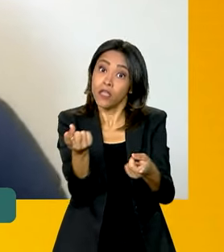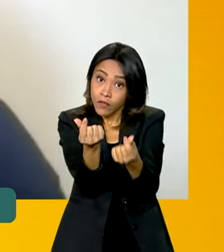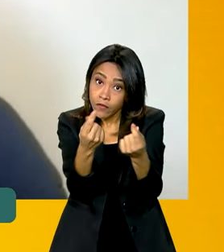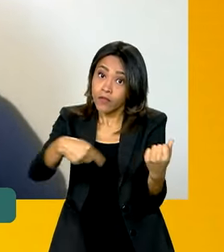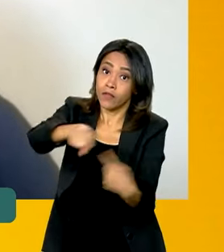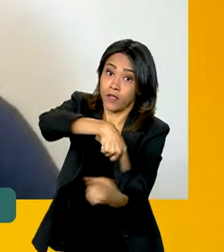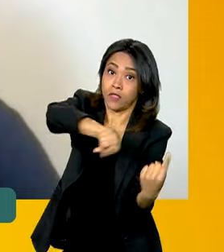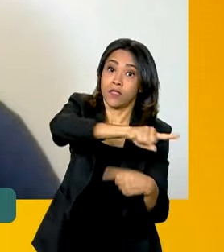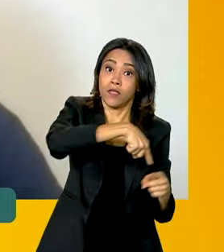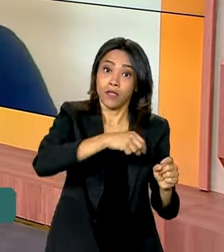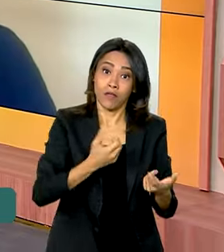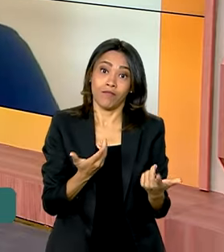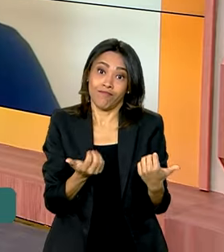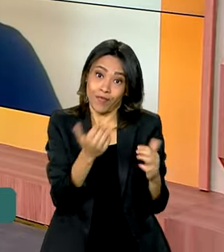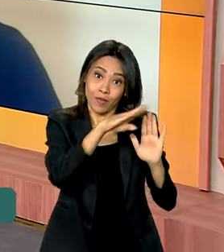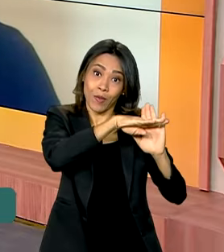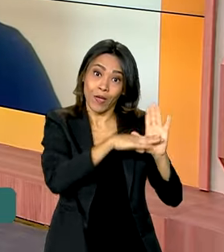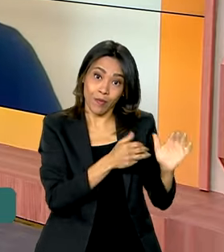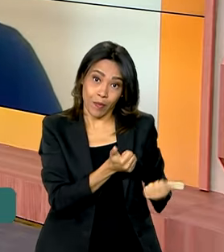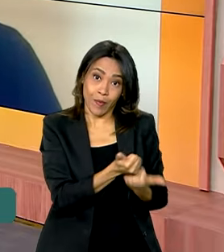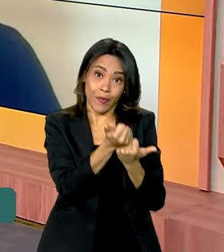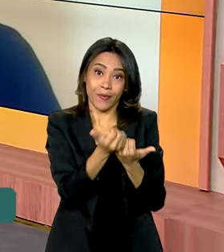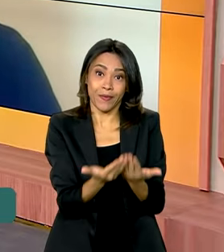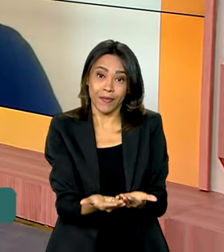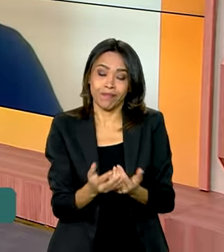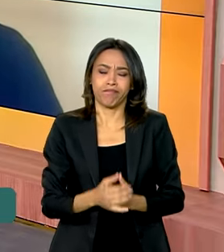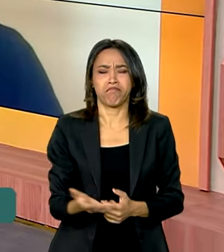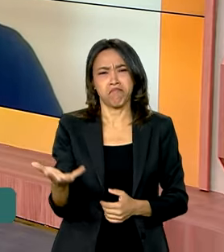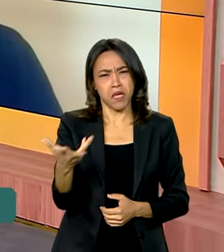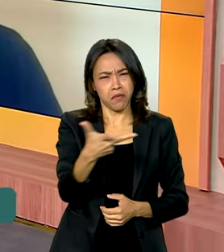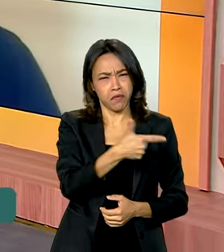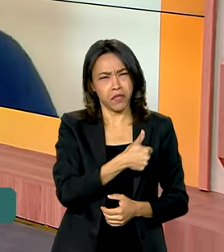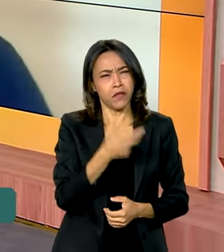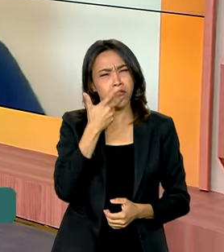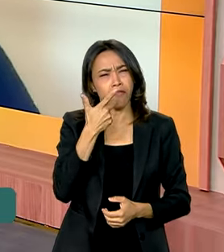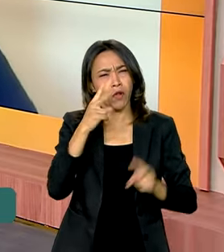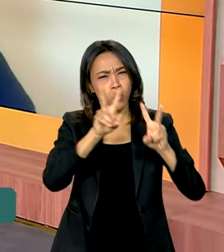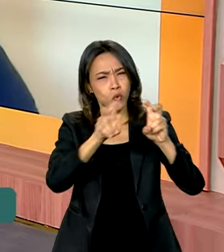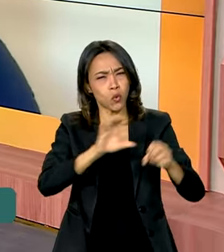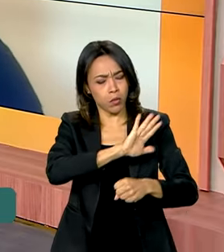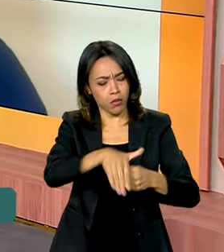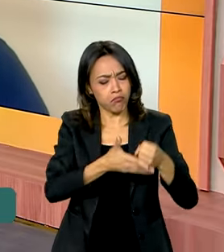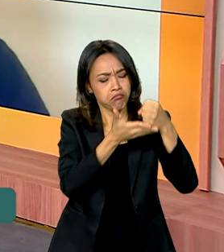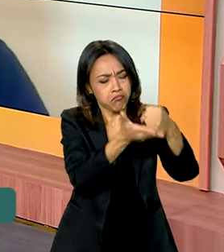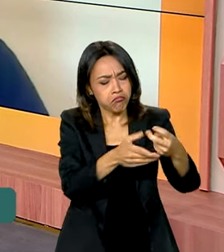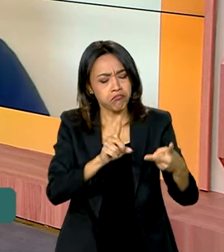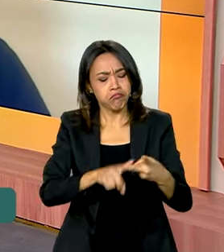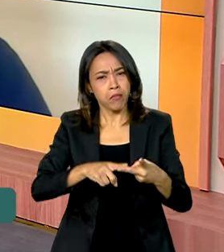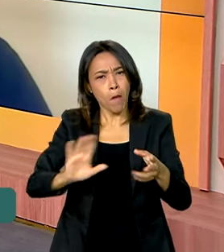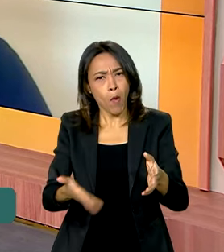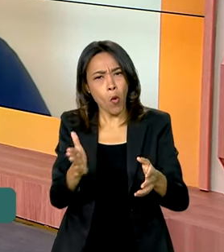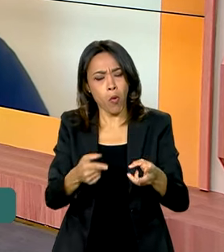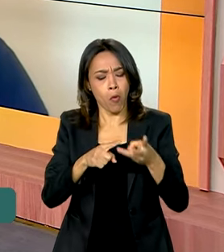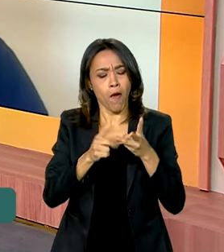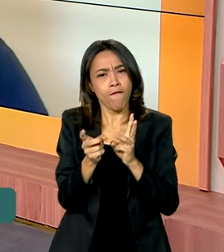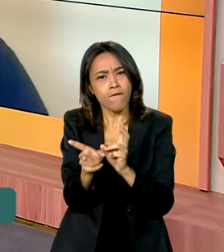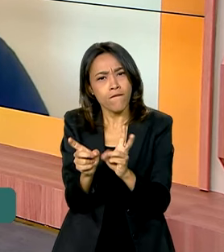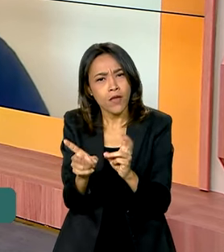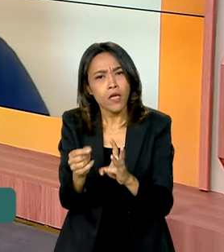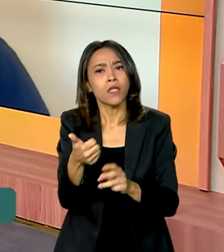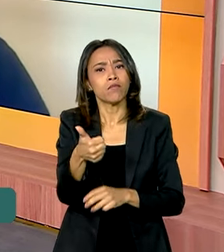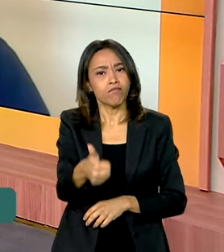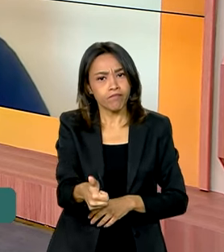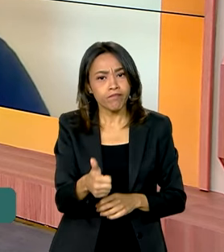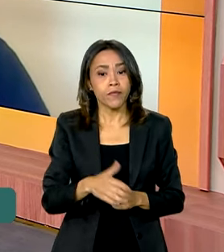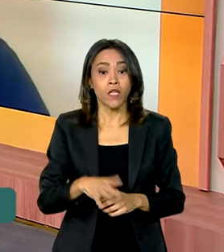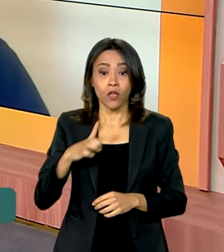desse programa. Maravilha, a senhora falou aí do uso sustentável, da produção, da comercialização. A gente tem uma estimativa